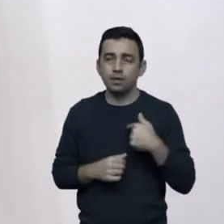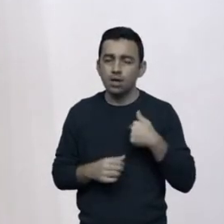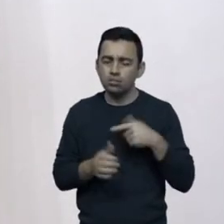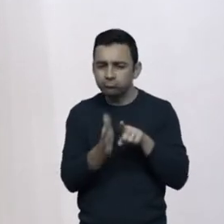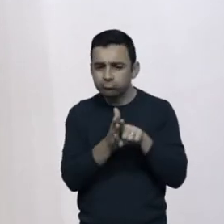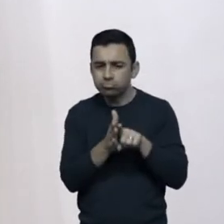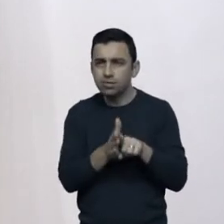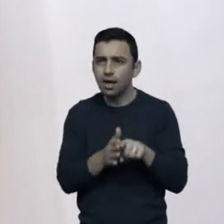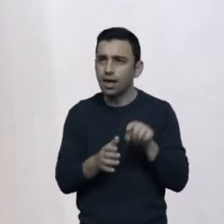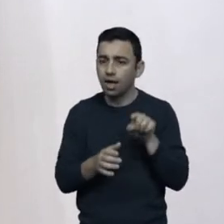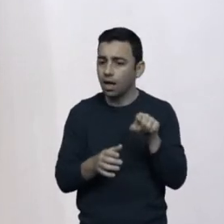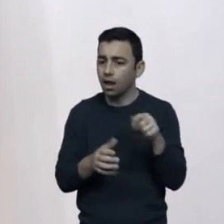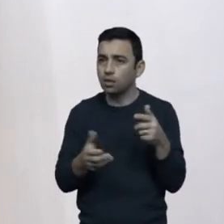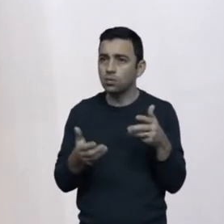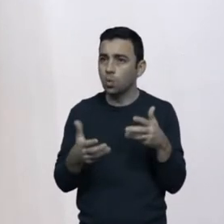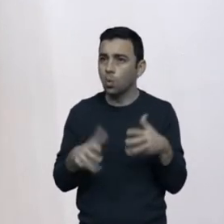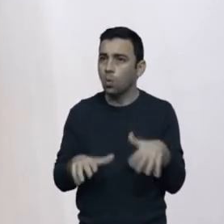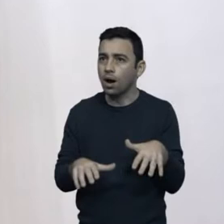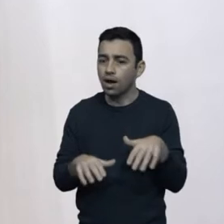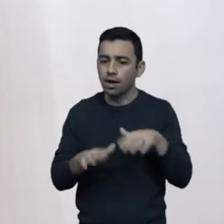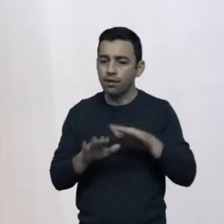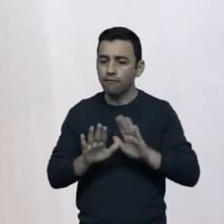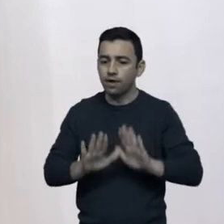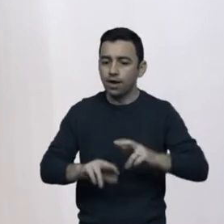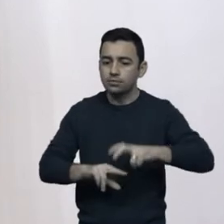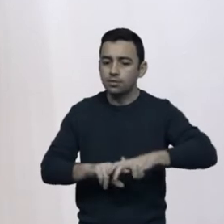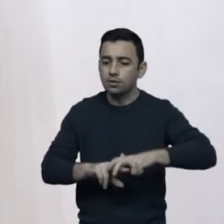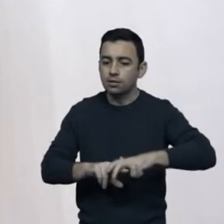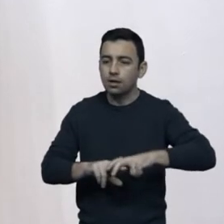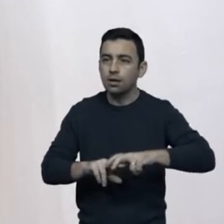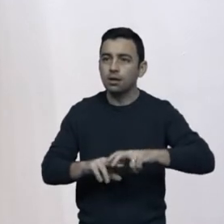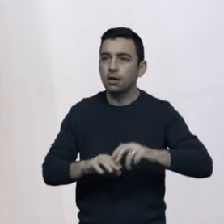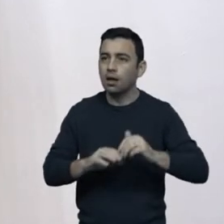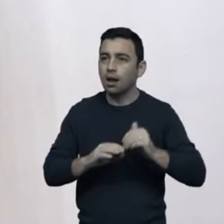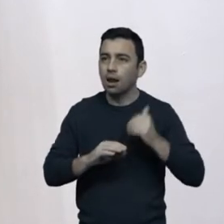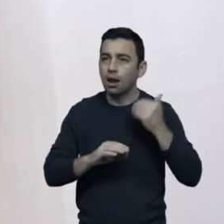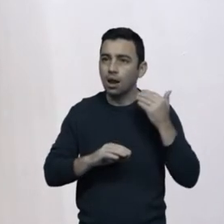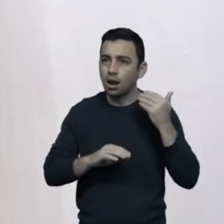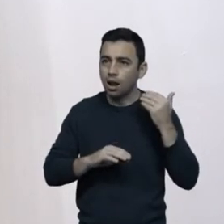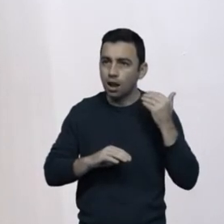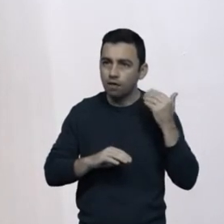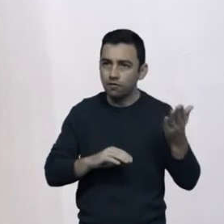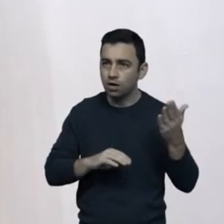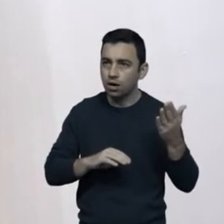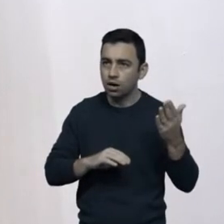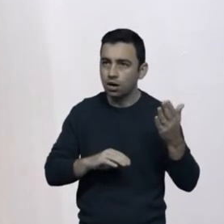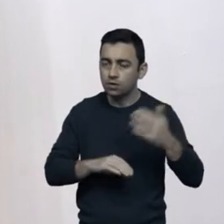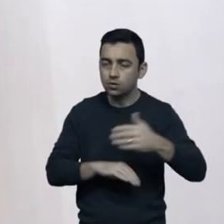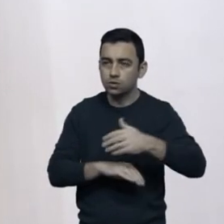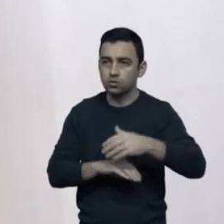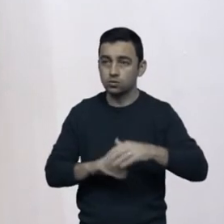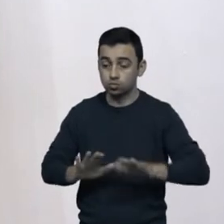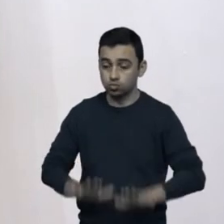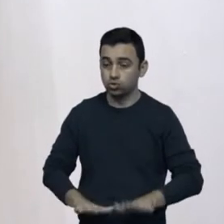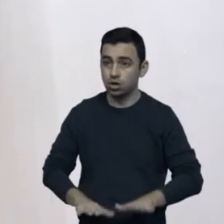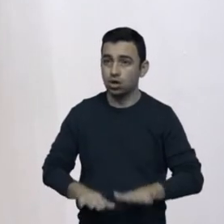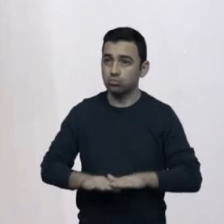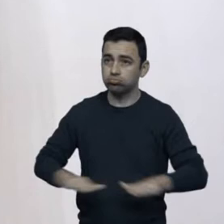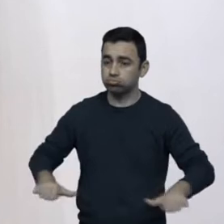nem queria ficar no consultório, ficar sentada lá fora, no chão. No chão.